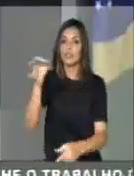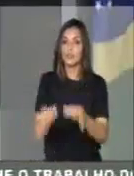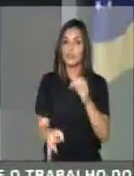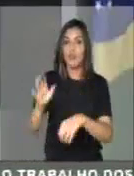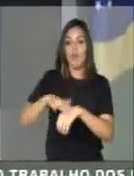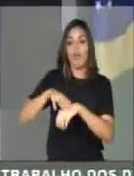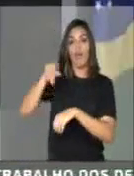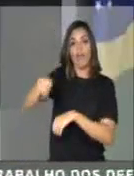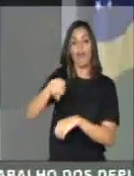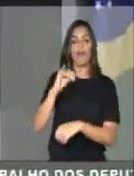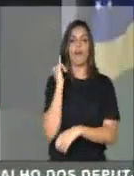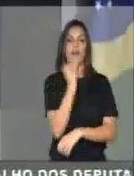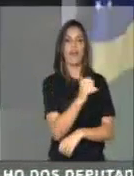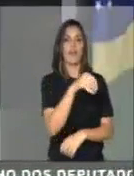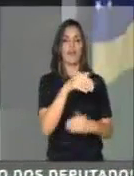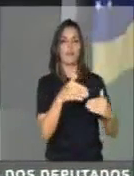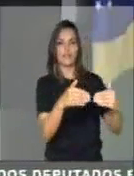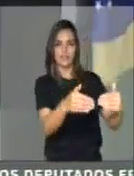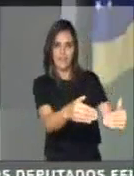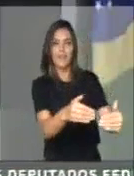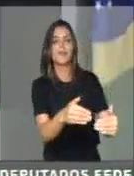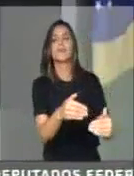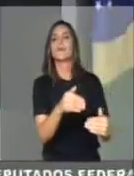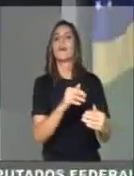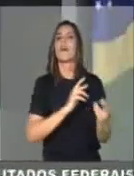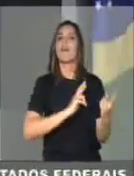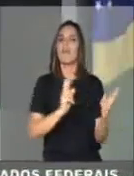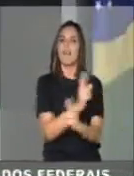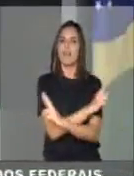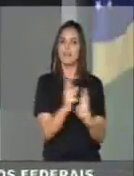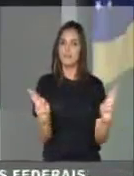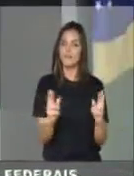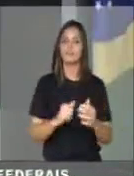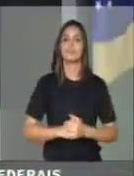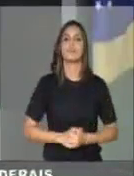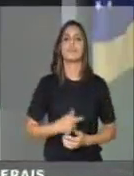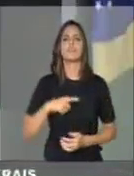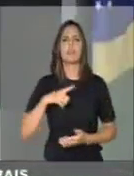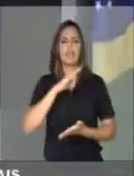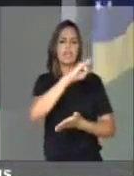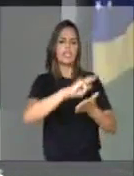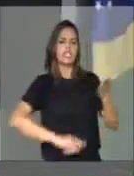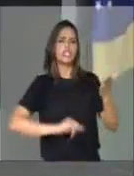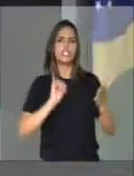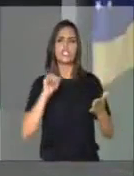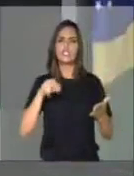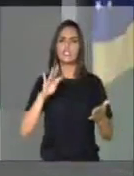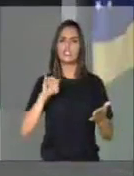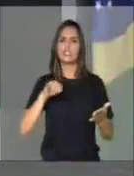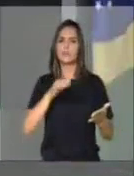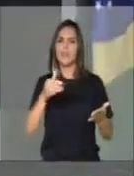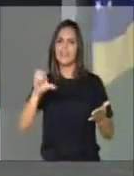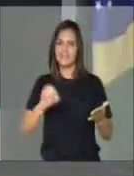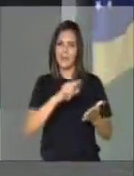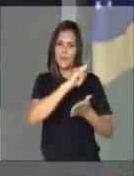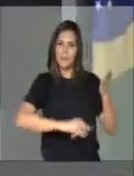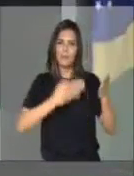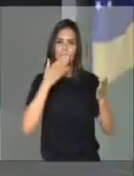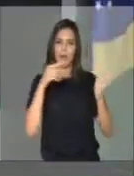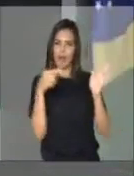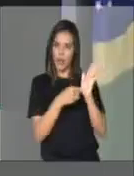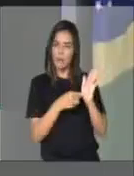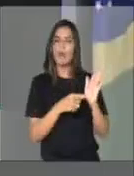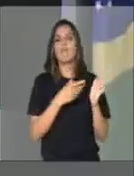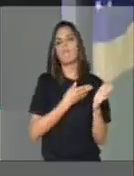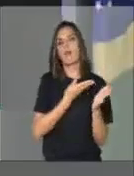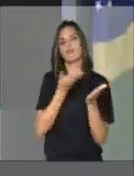ao MRE as informações comunicadas à União por meio do tipo de intimação prevista no caput do dispositivo, para